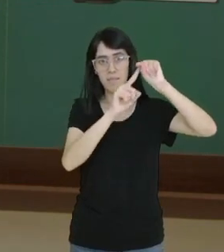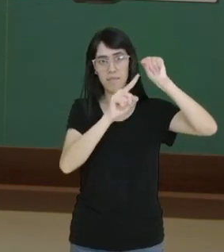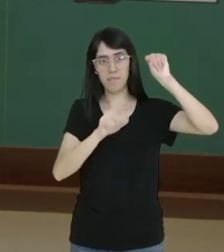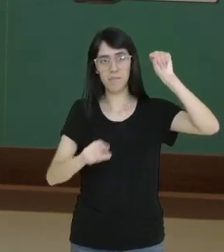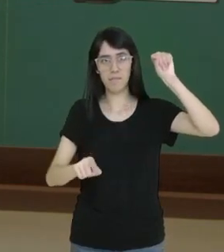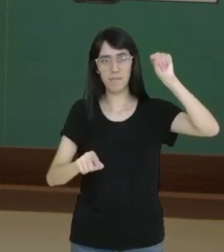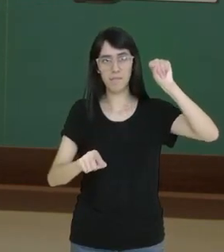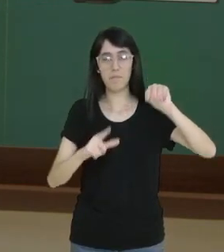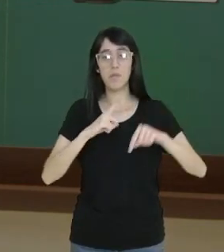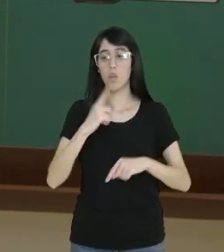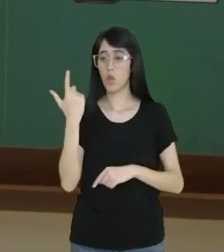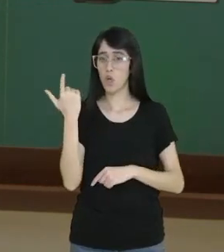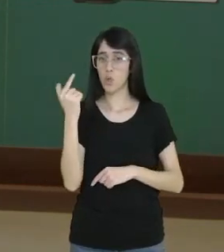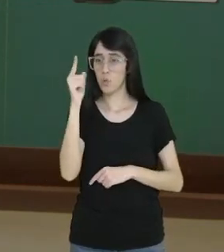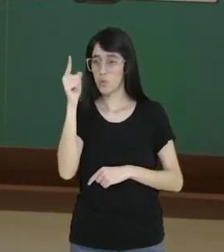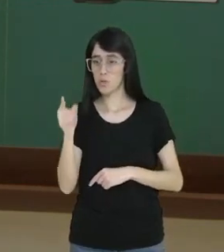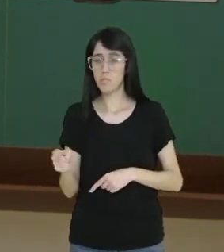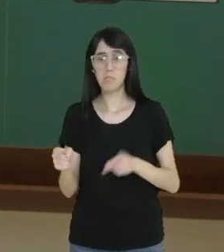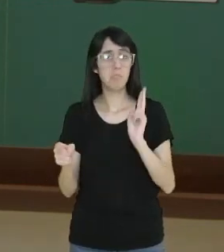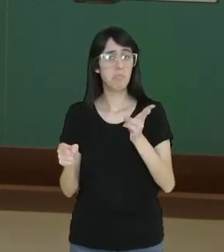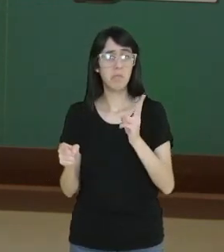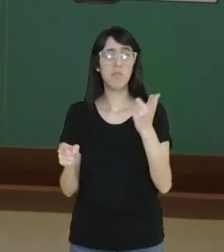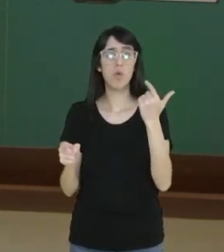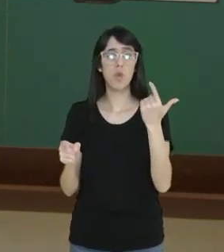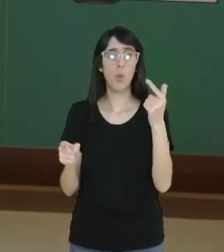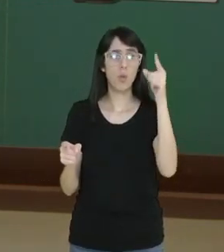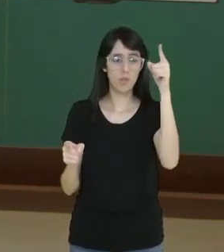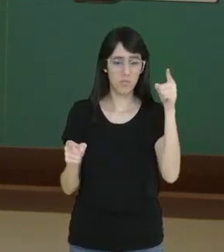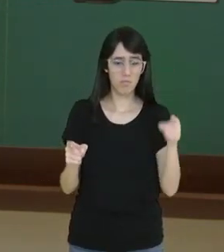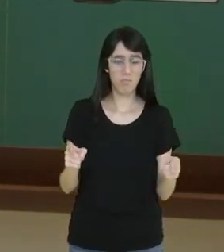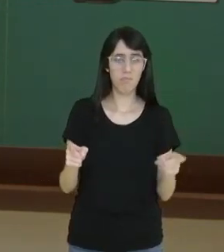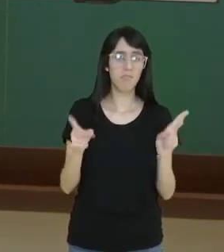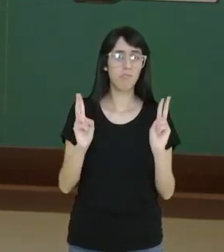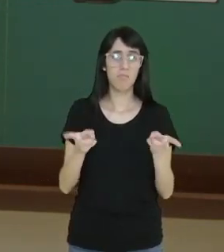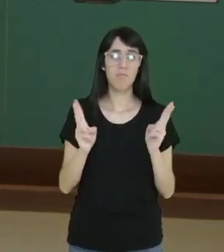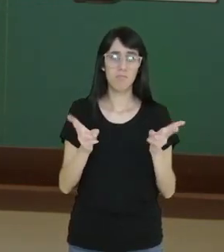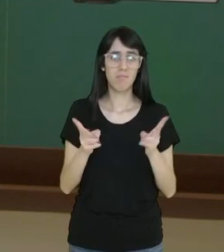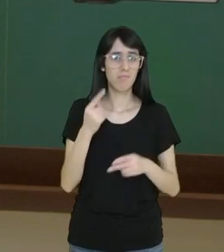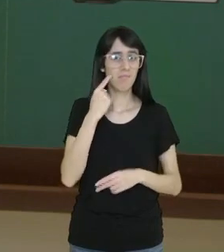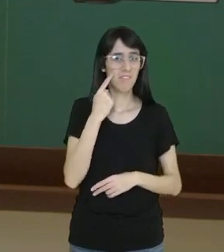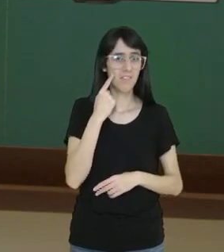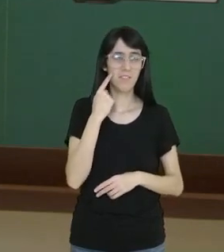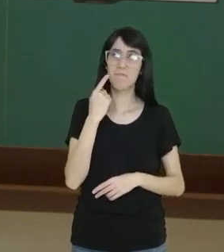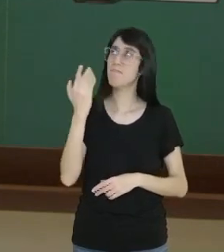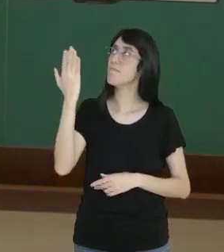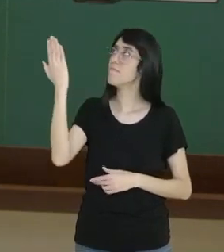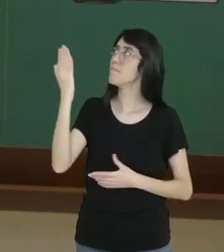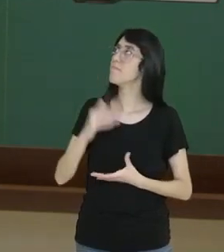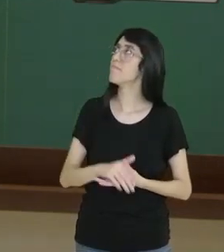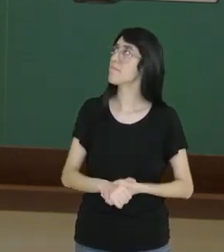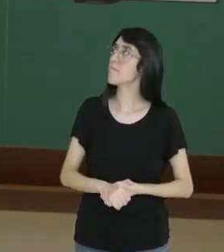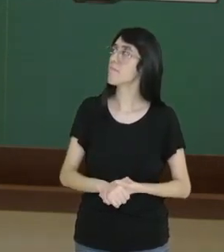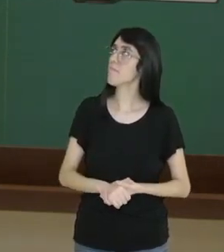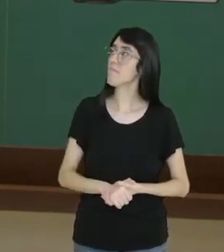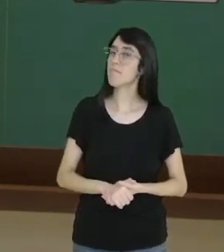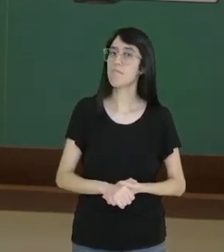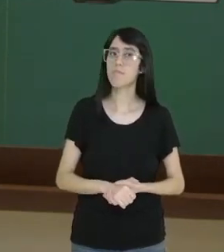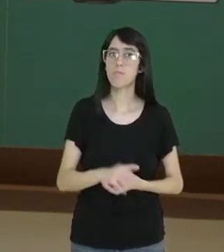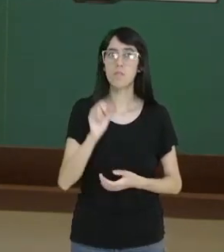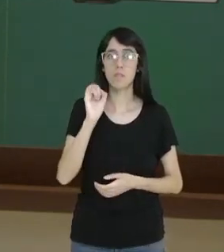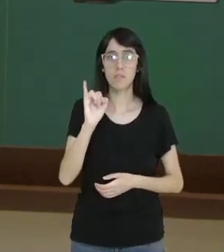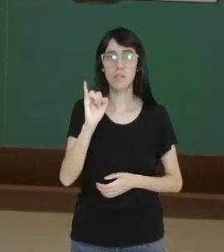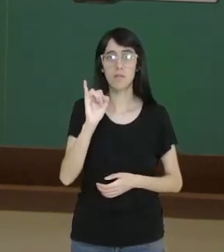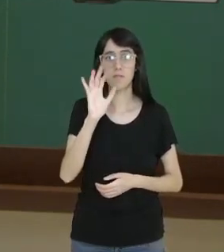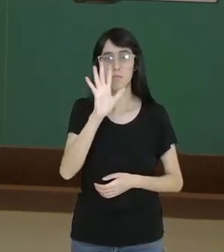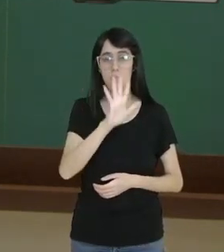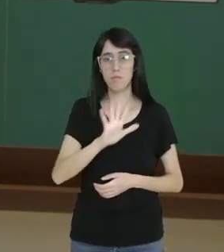o mesmo 12 que está lá, eu fecho aqui, ó. Tá vendo que eu fechei? Eu meio que voltei no que ela fez. E se todo esse pedaço é 18